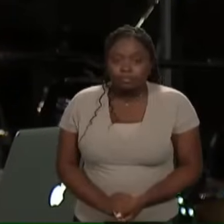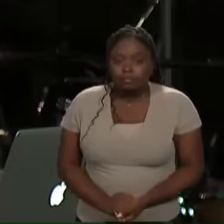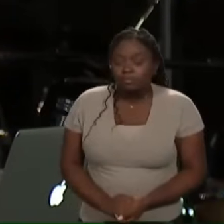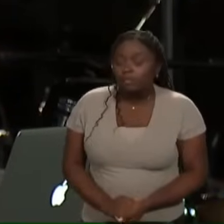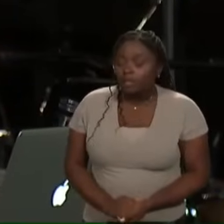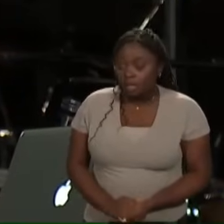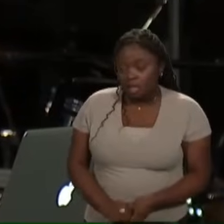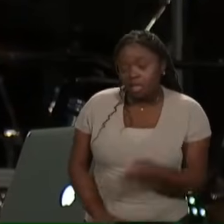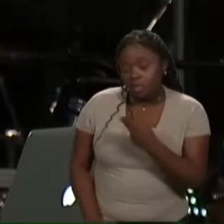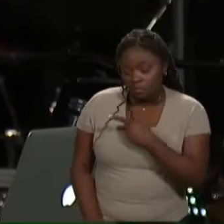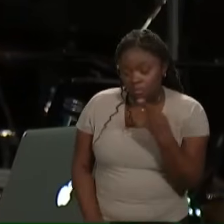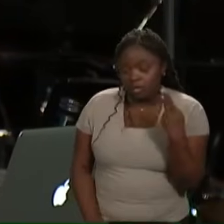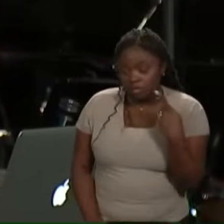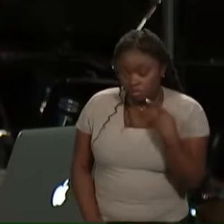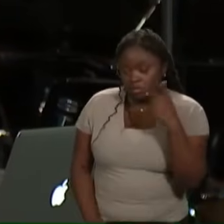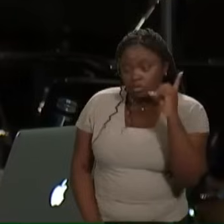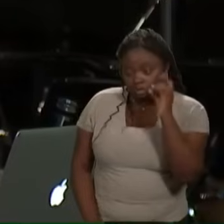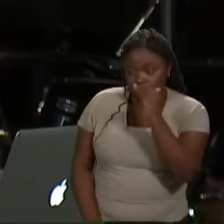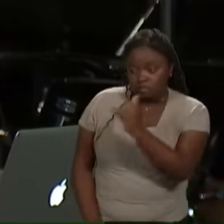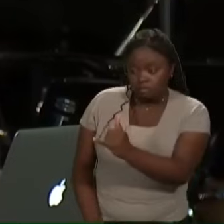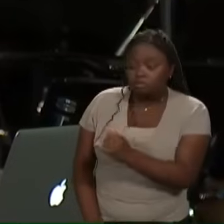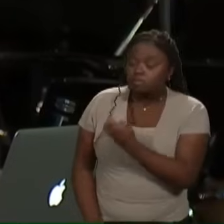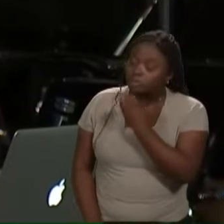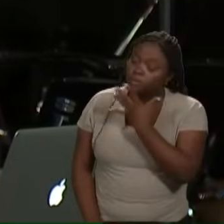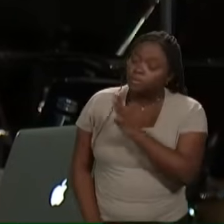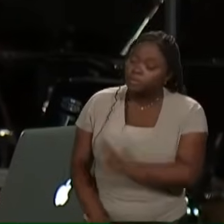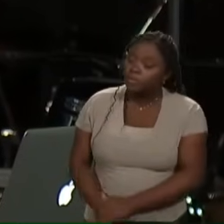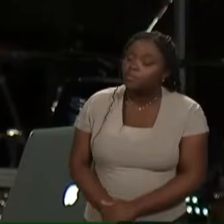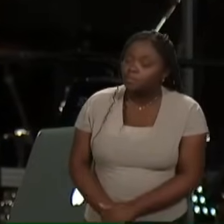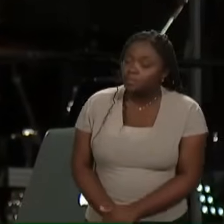é, pastor Playboy, Deus falou com você, né, finalmente.